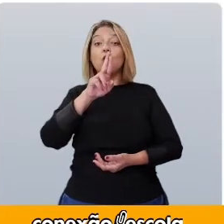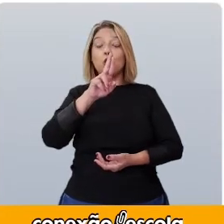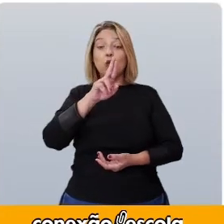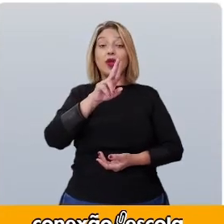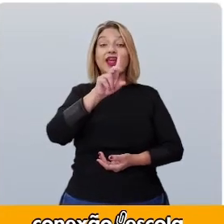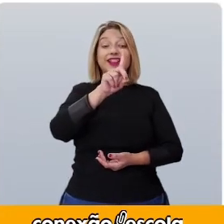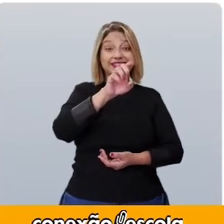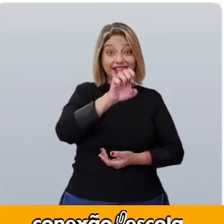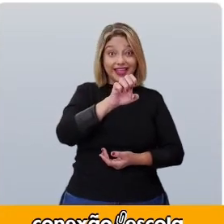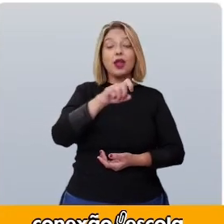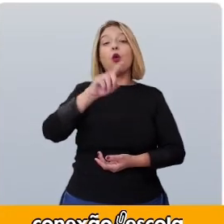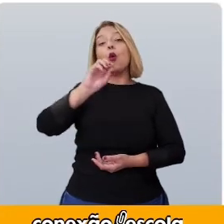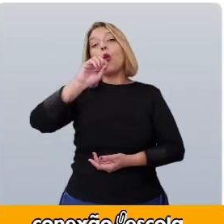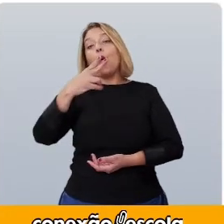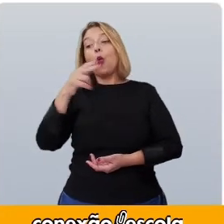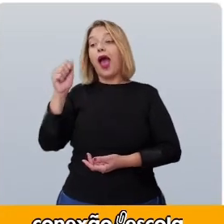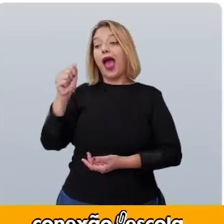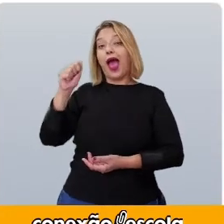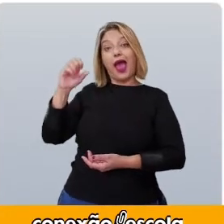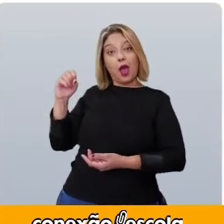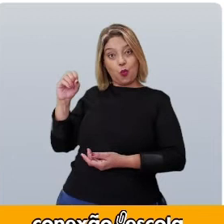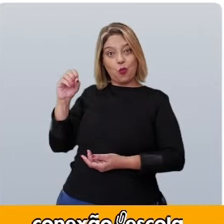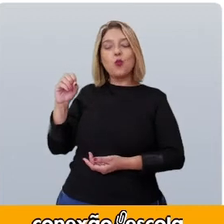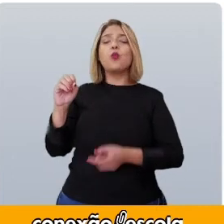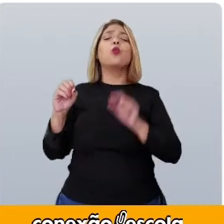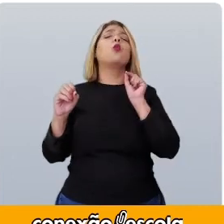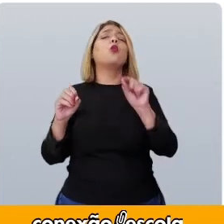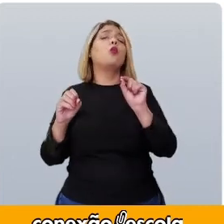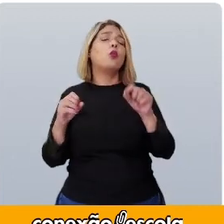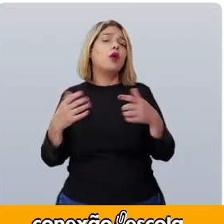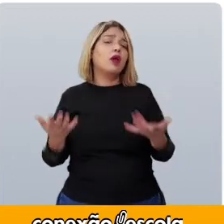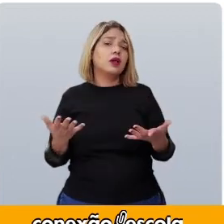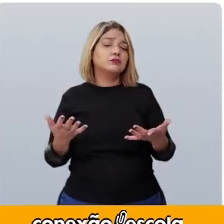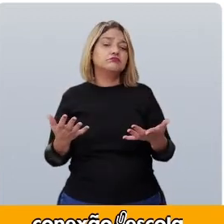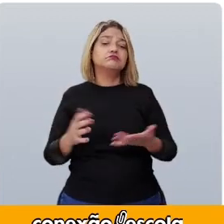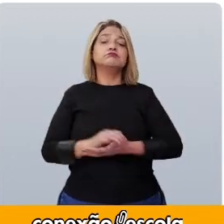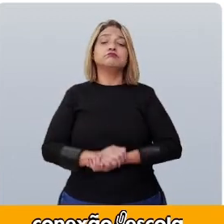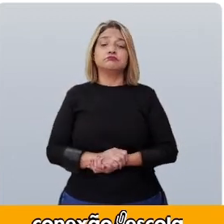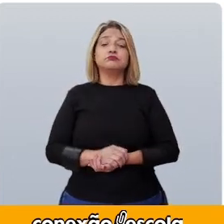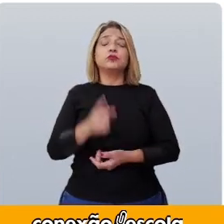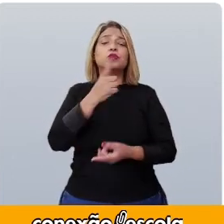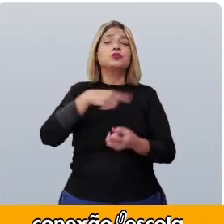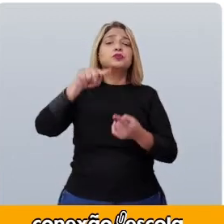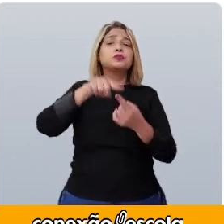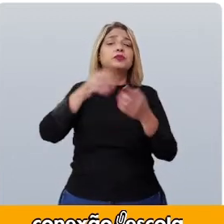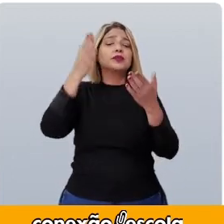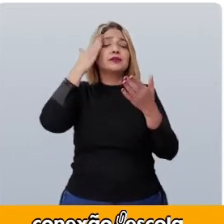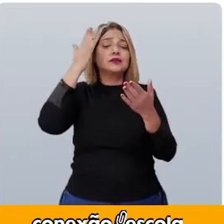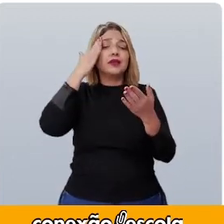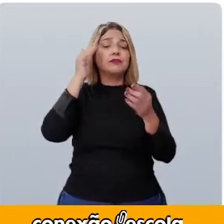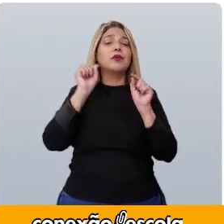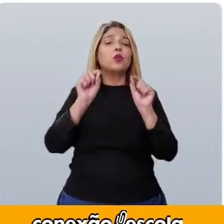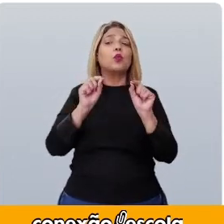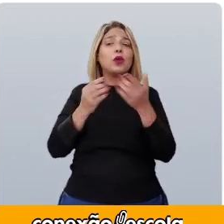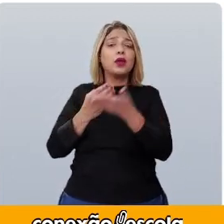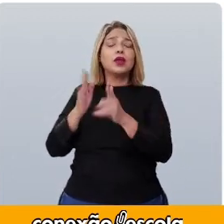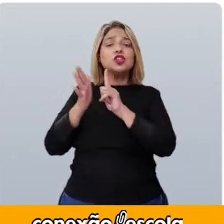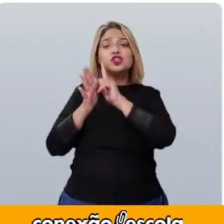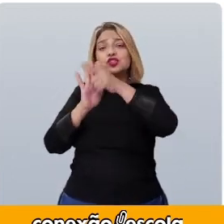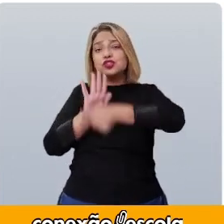que é uma carta ao leitor? Qual será a função social desse gênero?